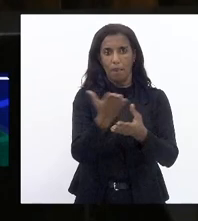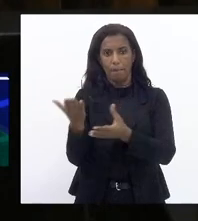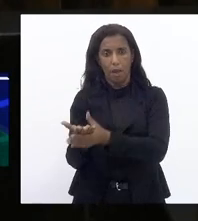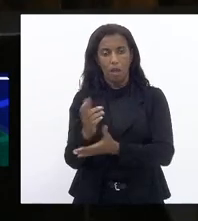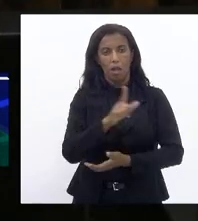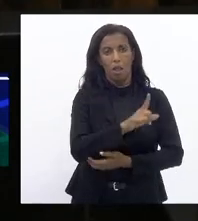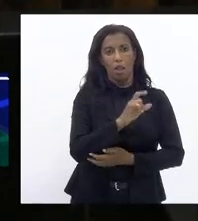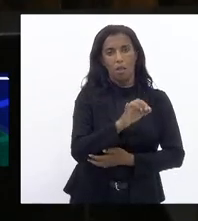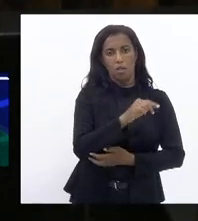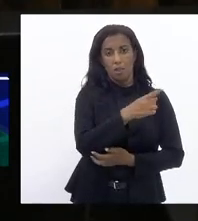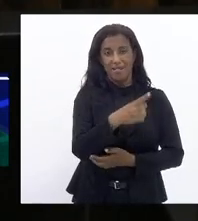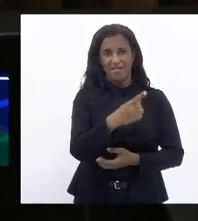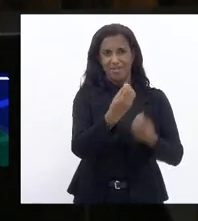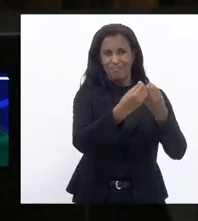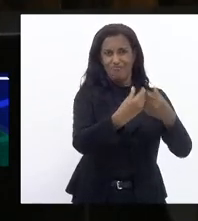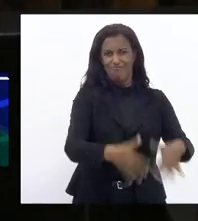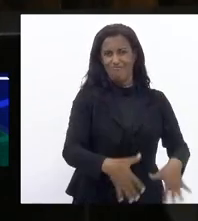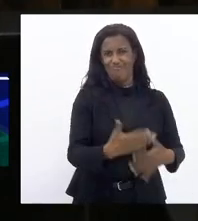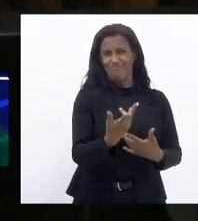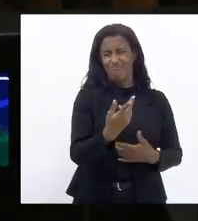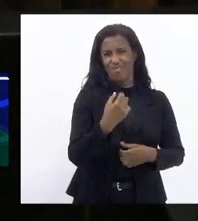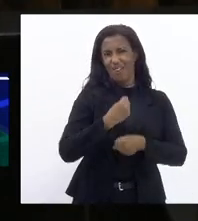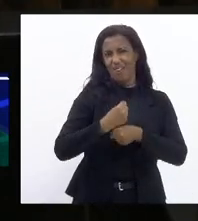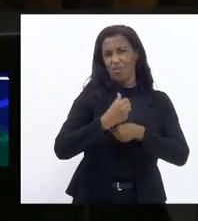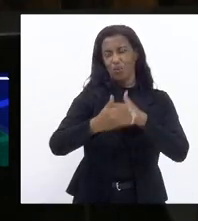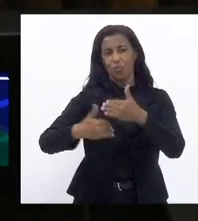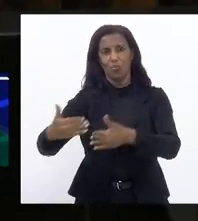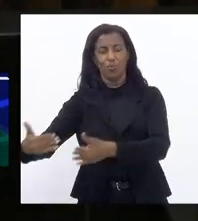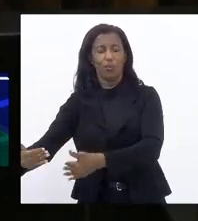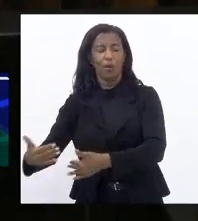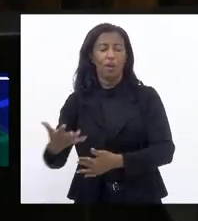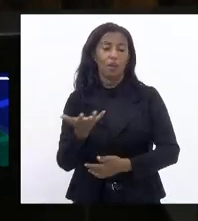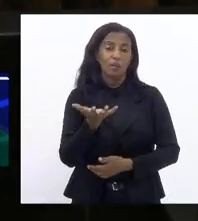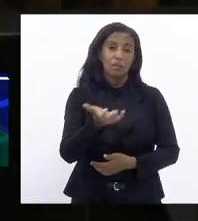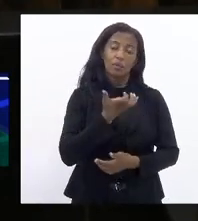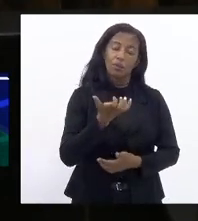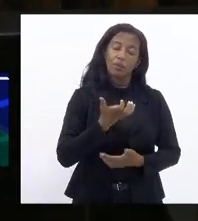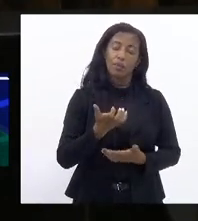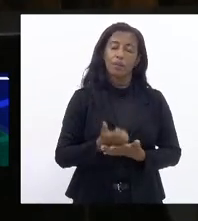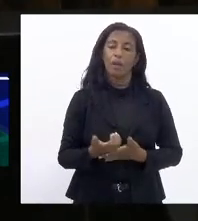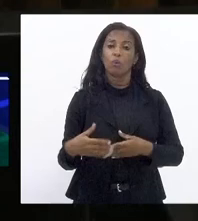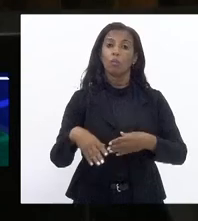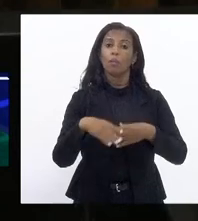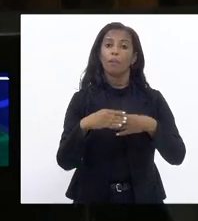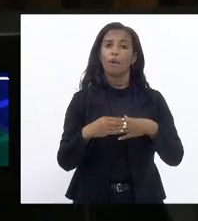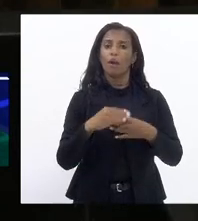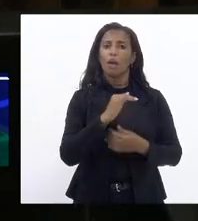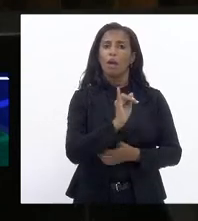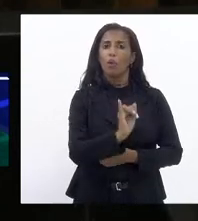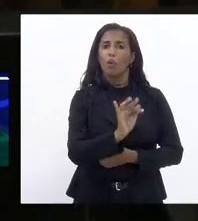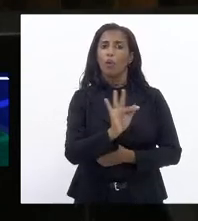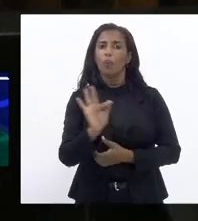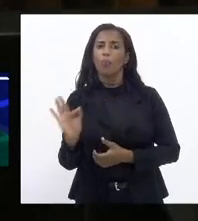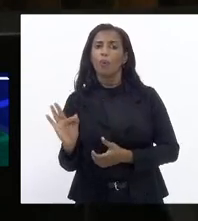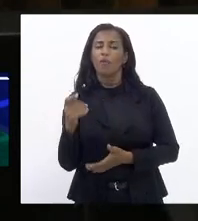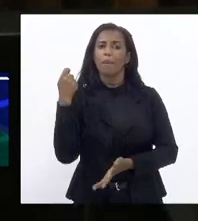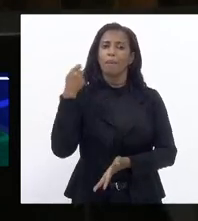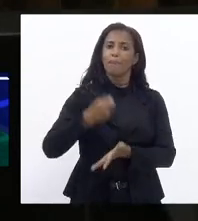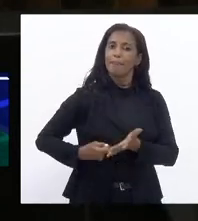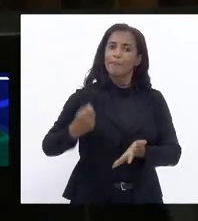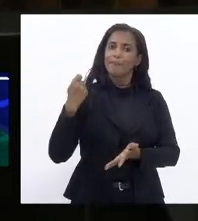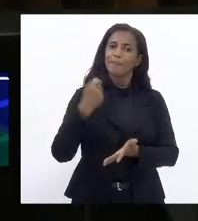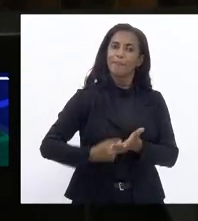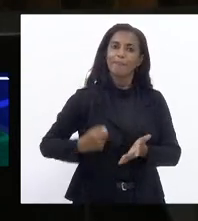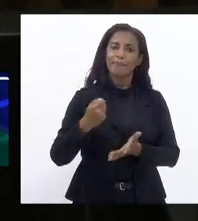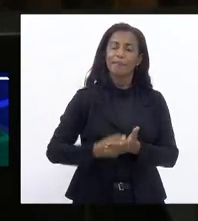licitatórios fracassados ao longo desses anos. Então, quero cumprimentar o IFE, quero cumprimentar a persistência